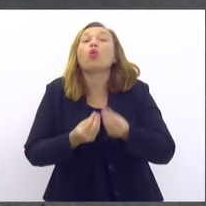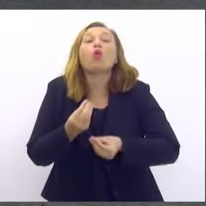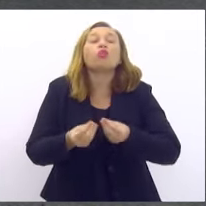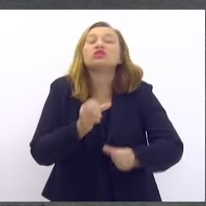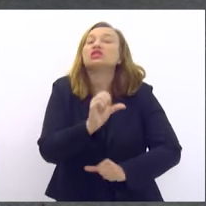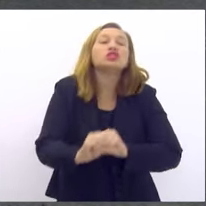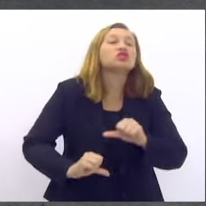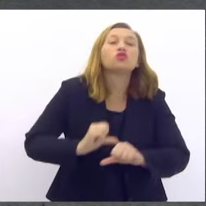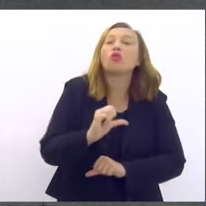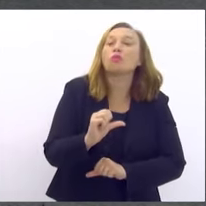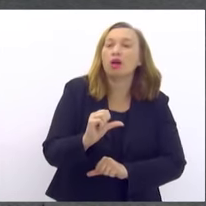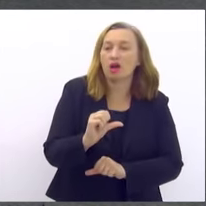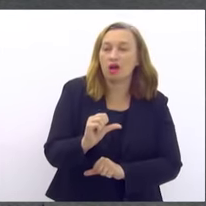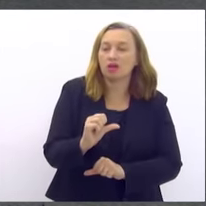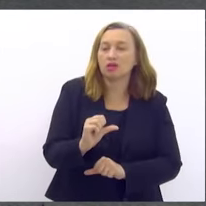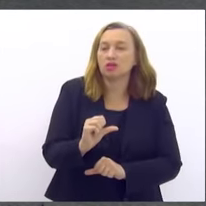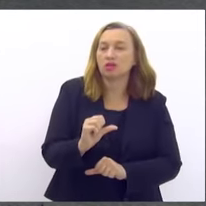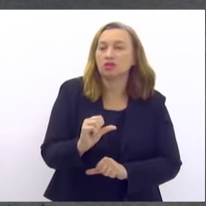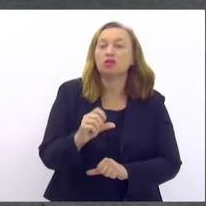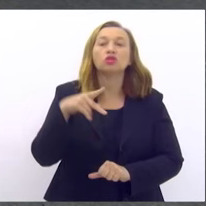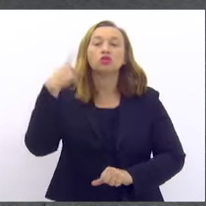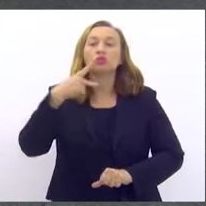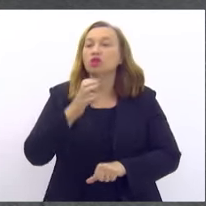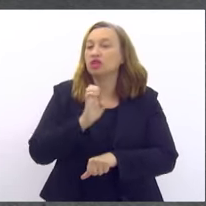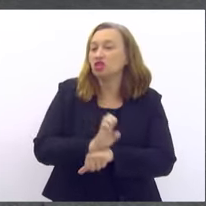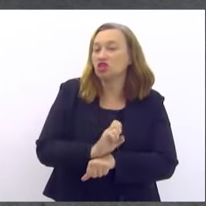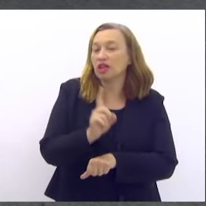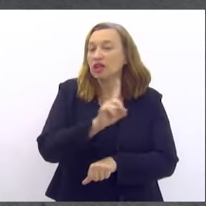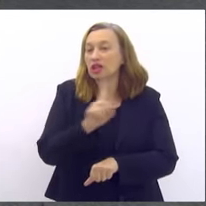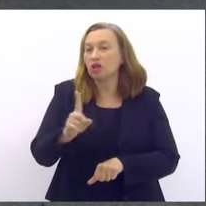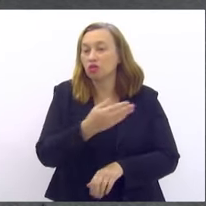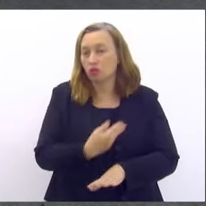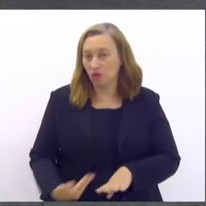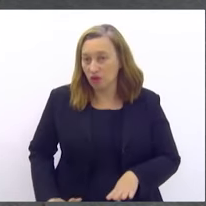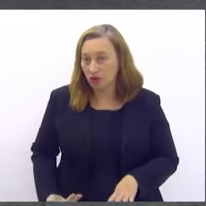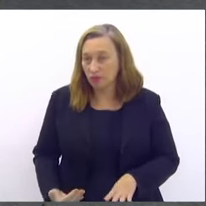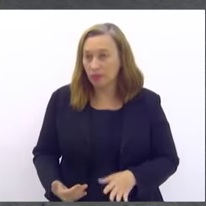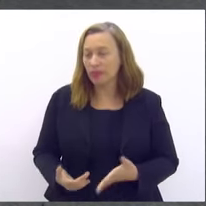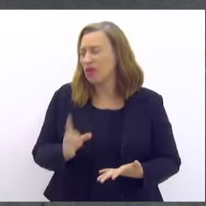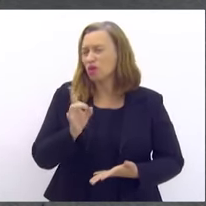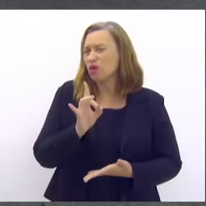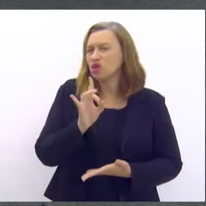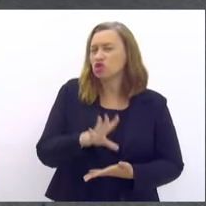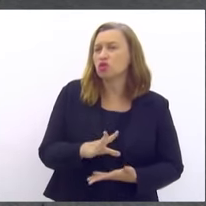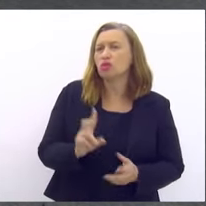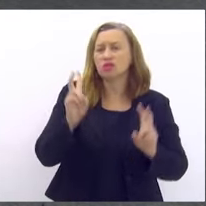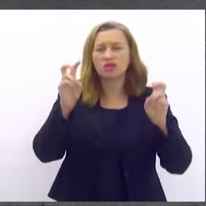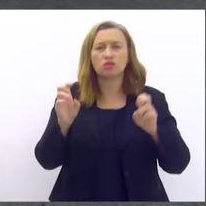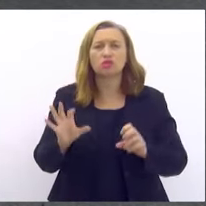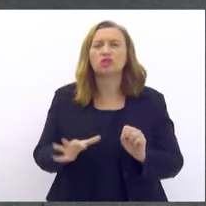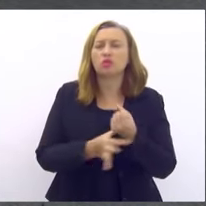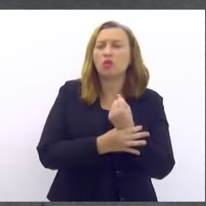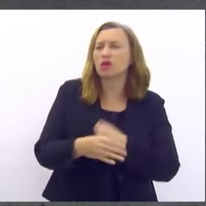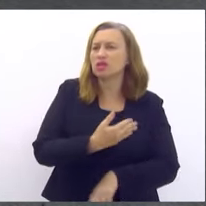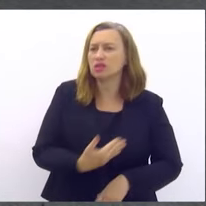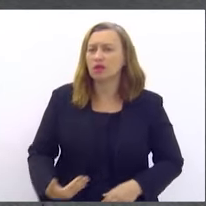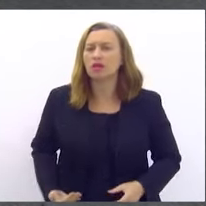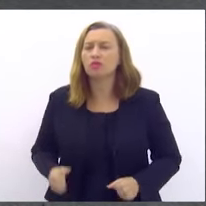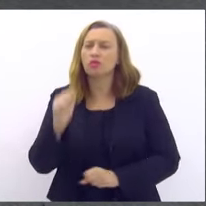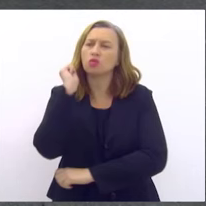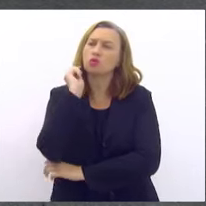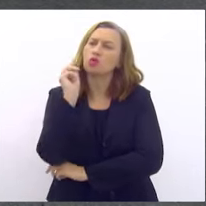transformar Isso numa política de estado e não de governo e não é só isso né a segurança pública o meio